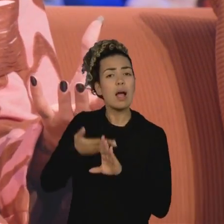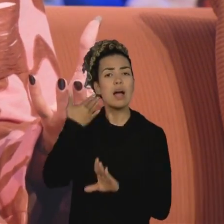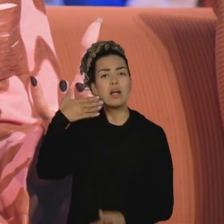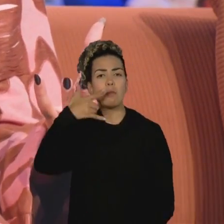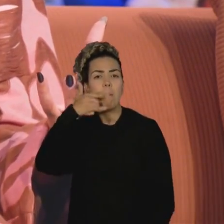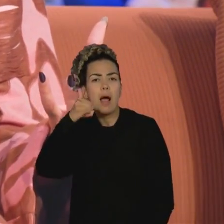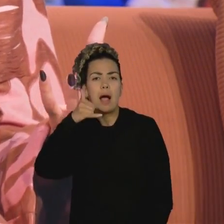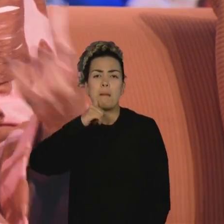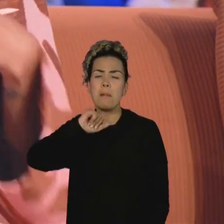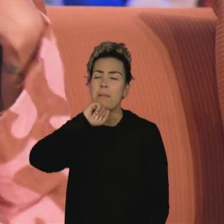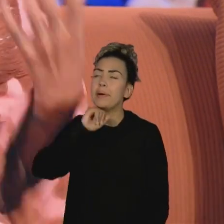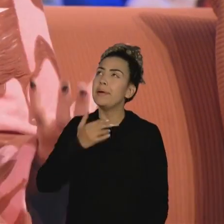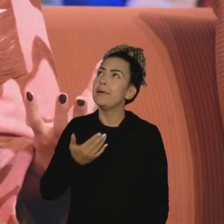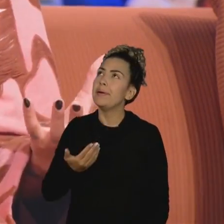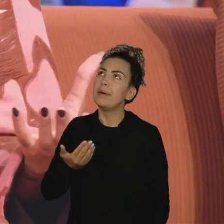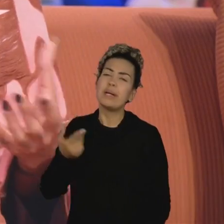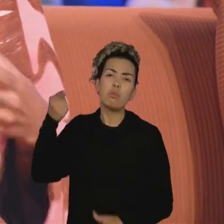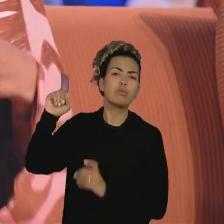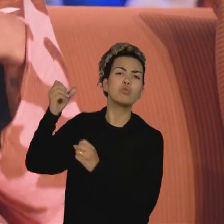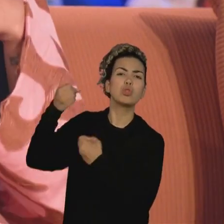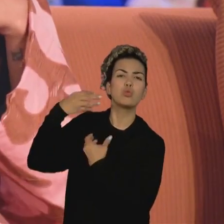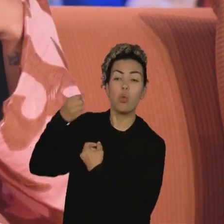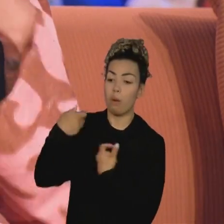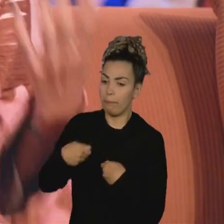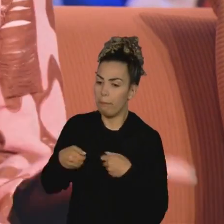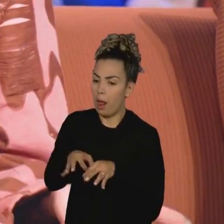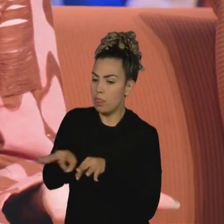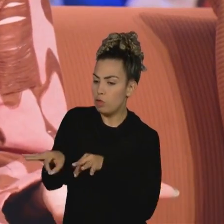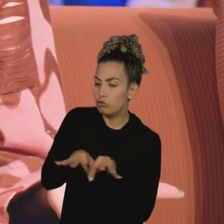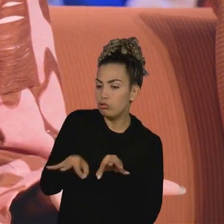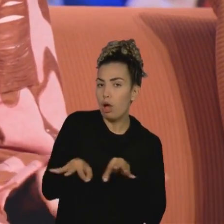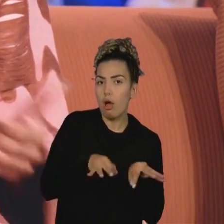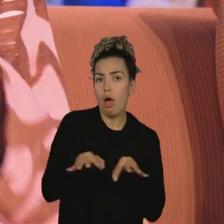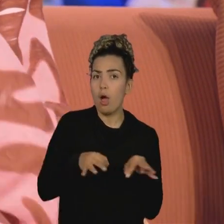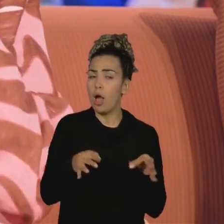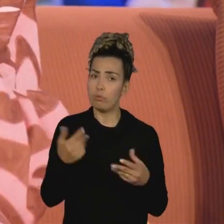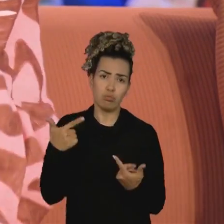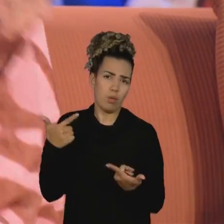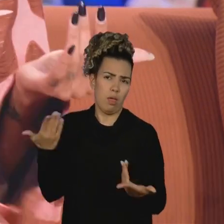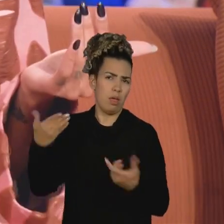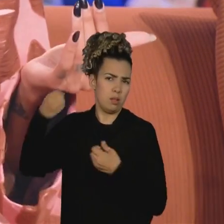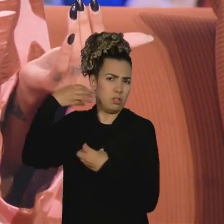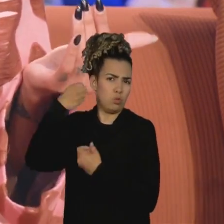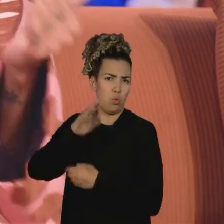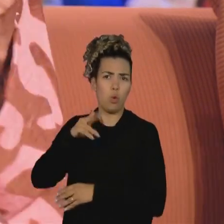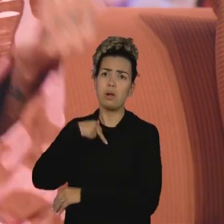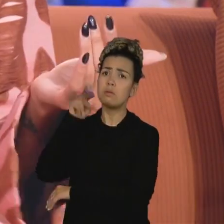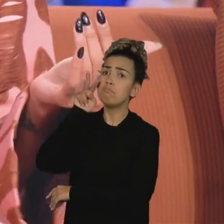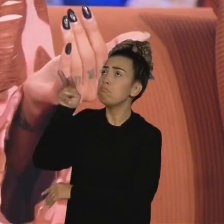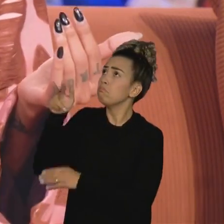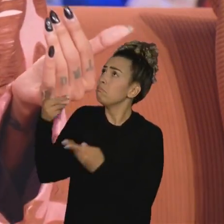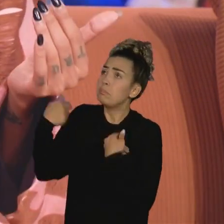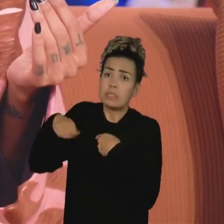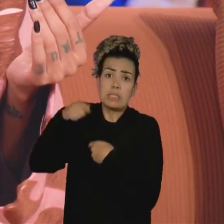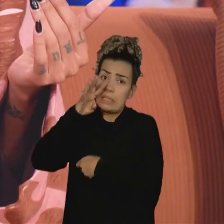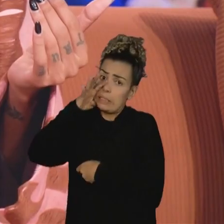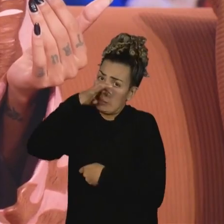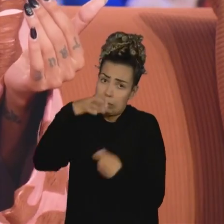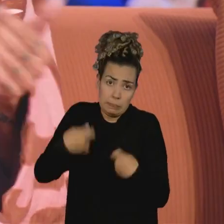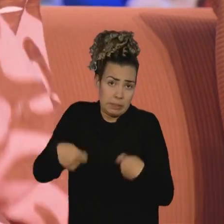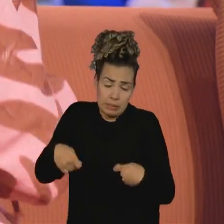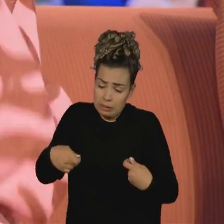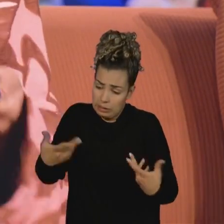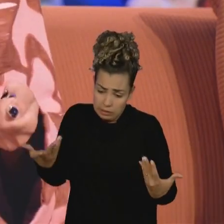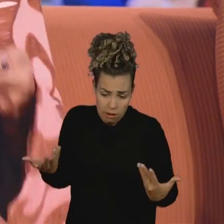ensinaram a planejar nada. Eu via meus pais sobrevivendo. E o maior exemplo para mim da vida